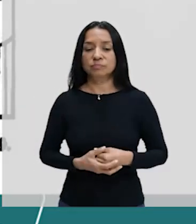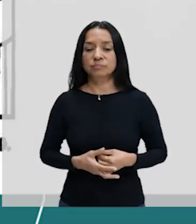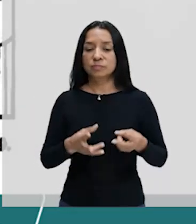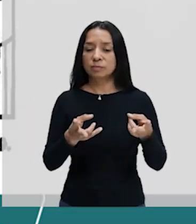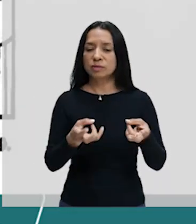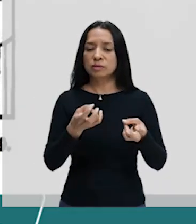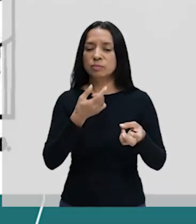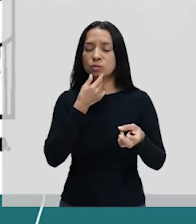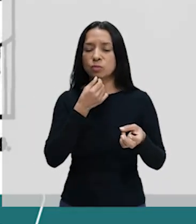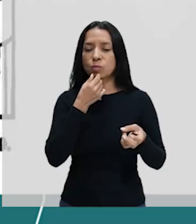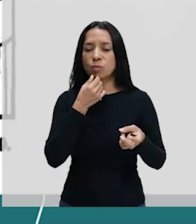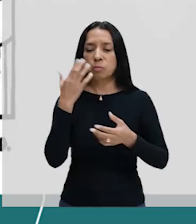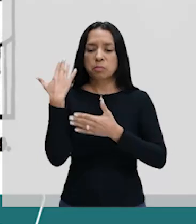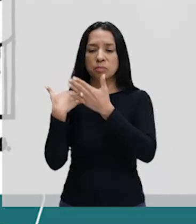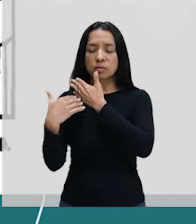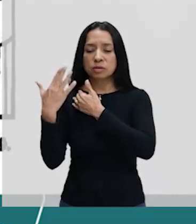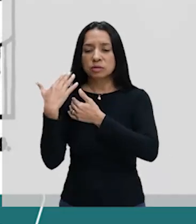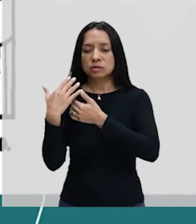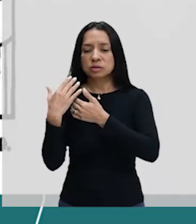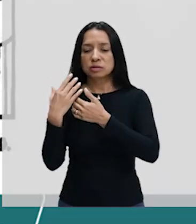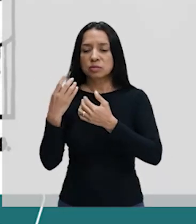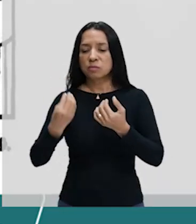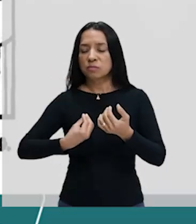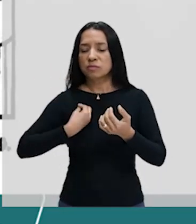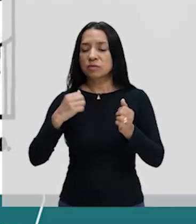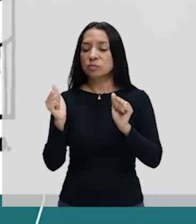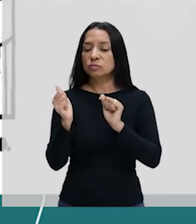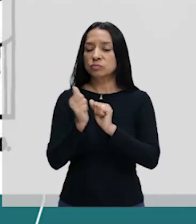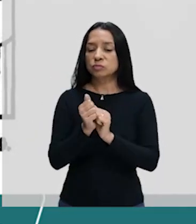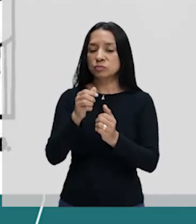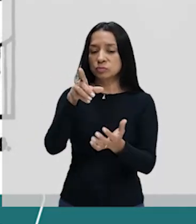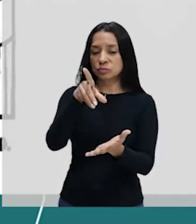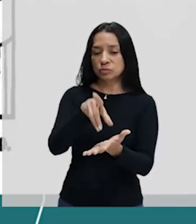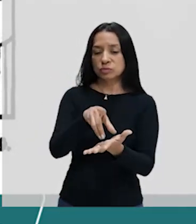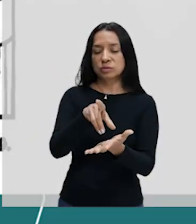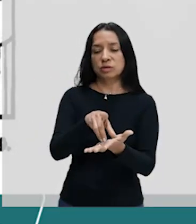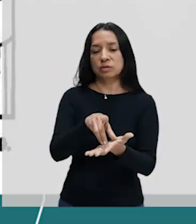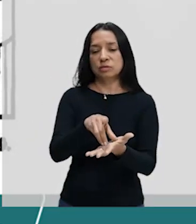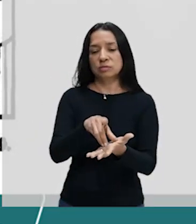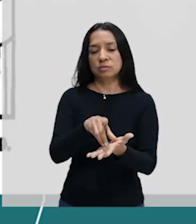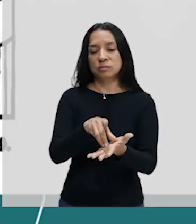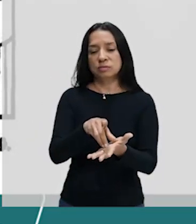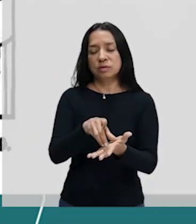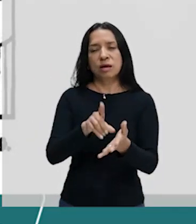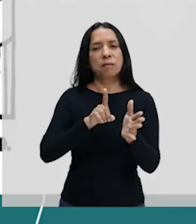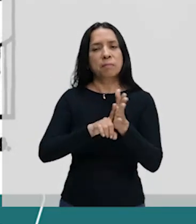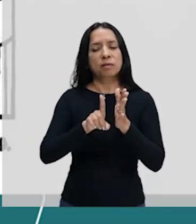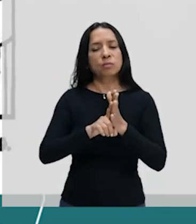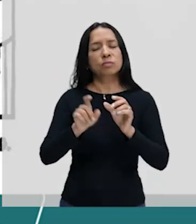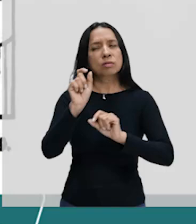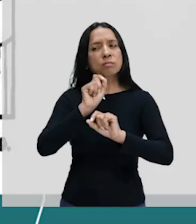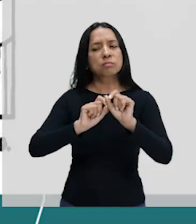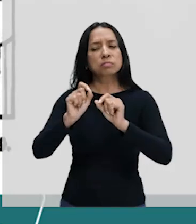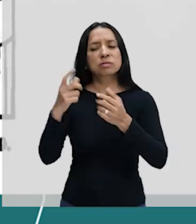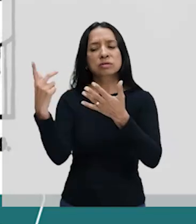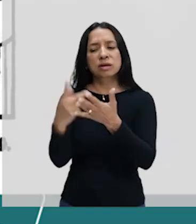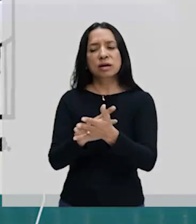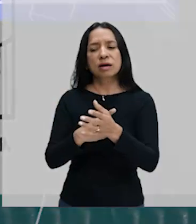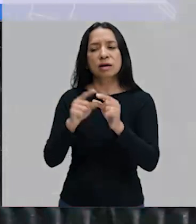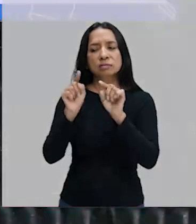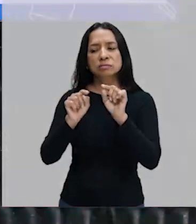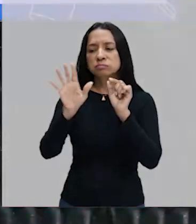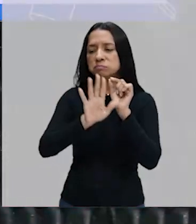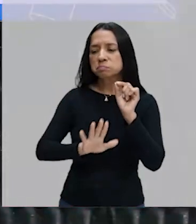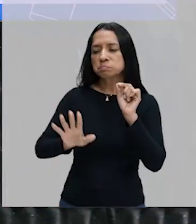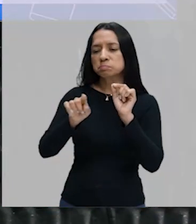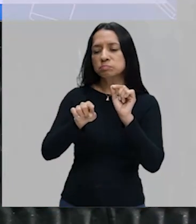homem das cavernas convivendo com dinossauros, né? Aí ele diz o seguinte: o que está errado nesta cena? Ele pergunta. E aí ele